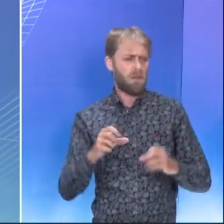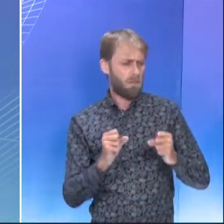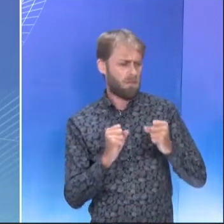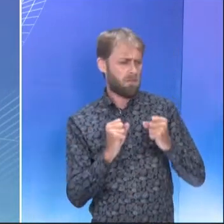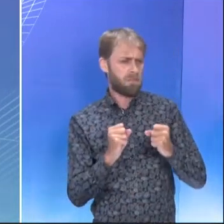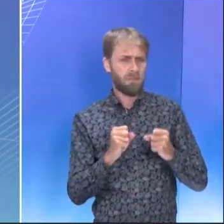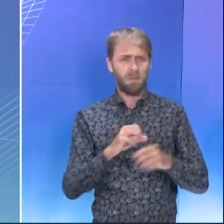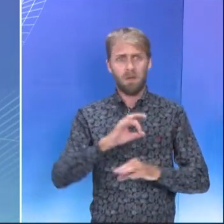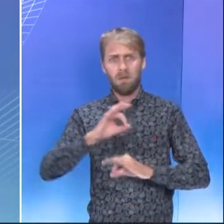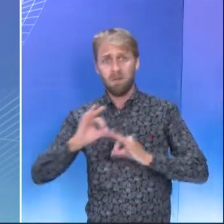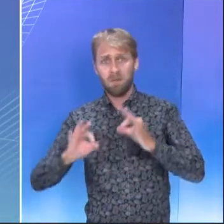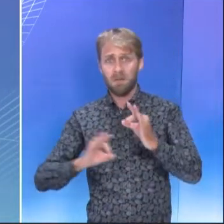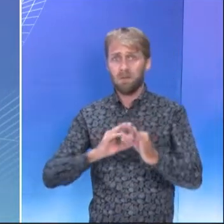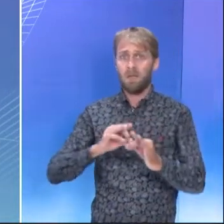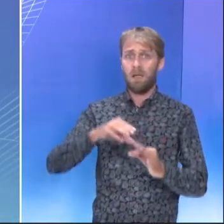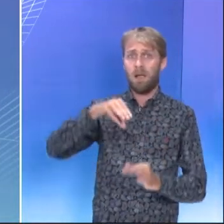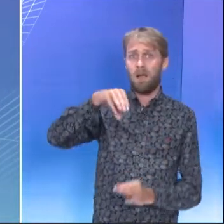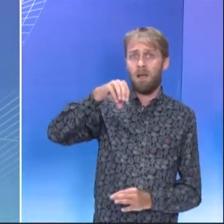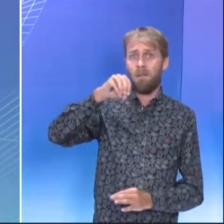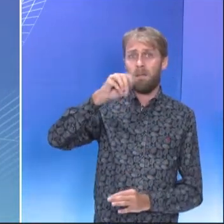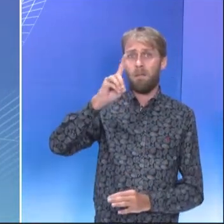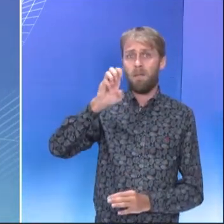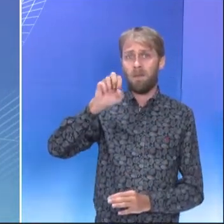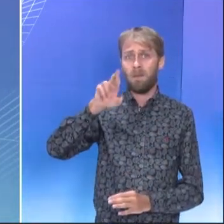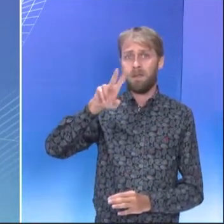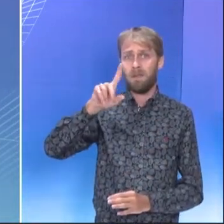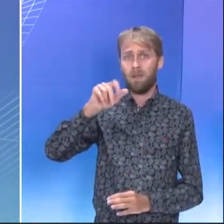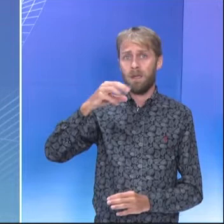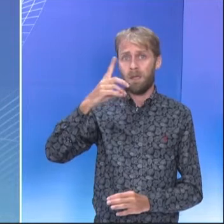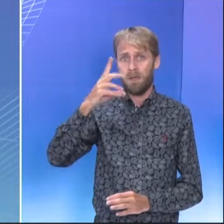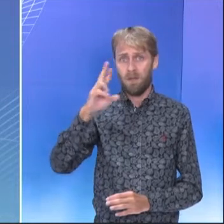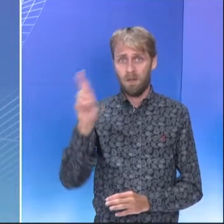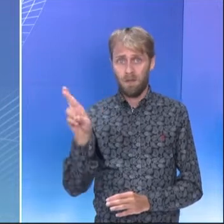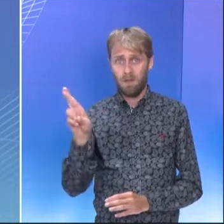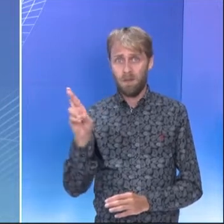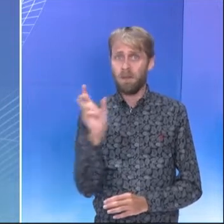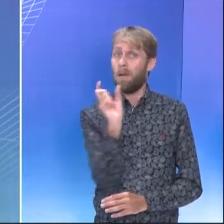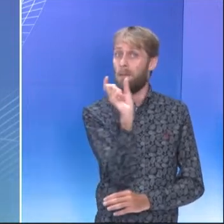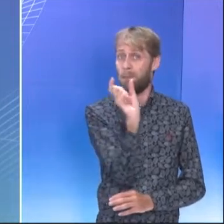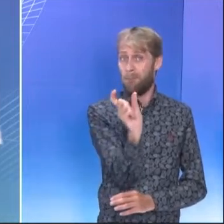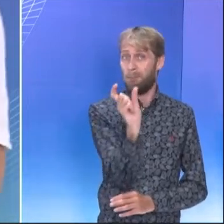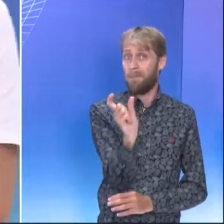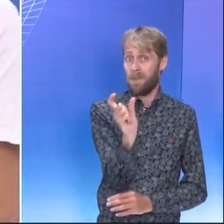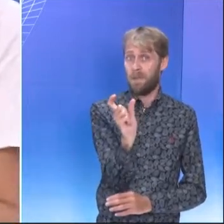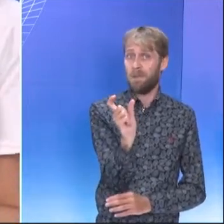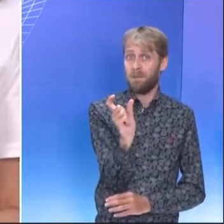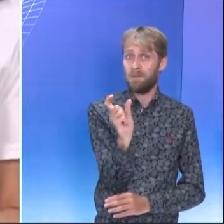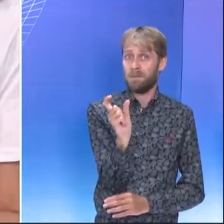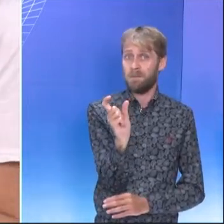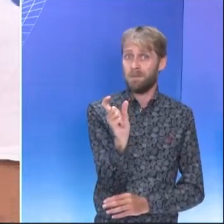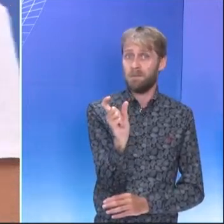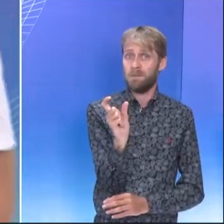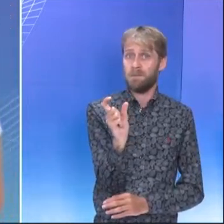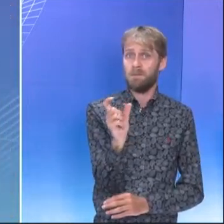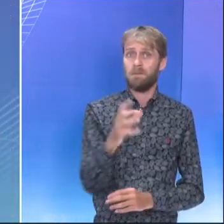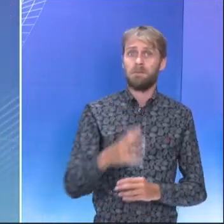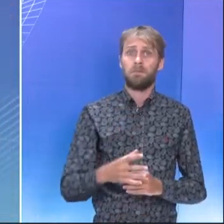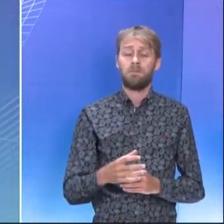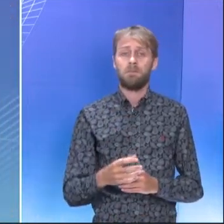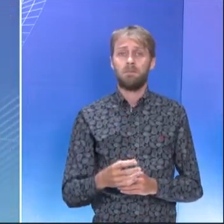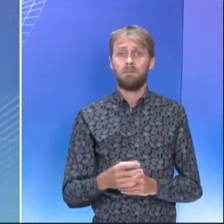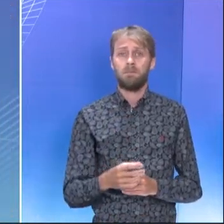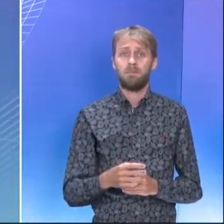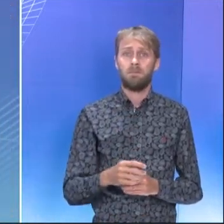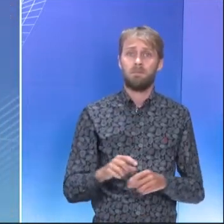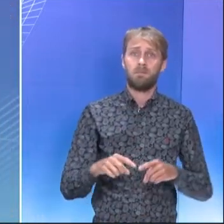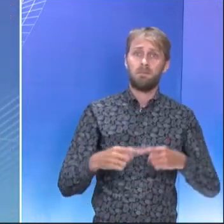mais moderador, digamos assim, se a gente pode usar uma palavra de fora da comunidade para falar dela, né? Mas